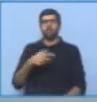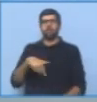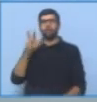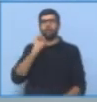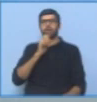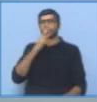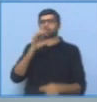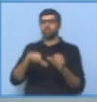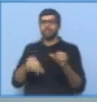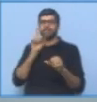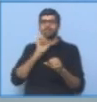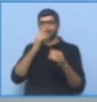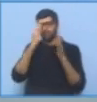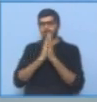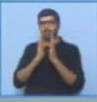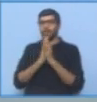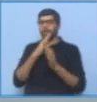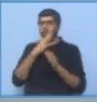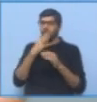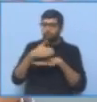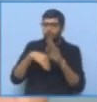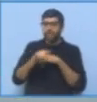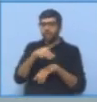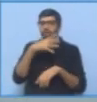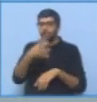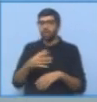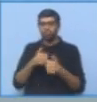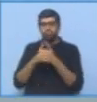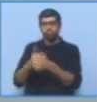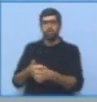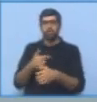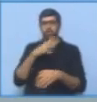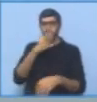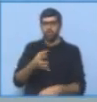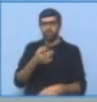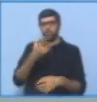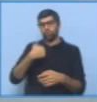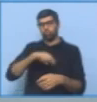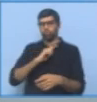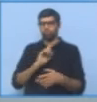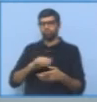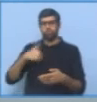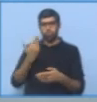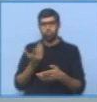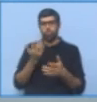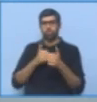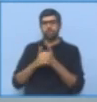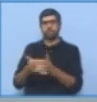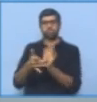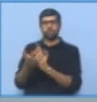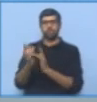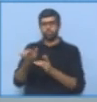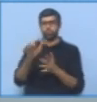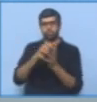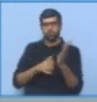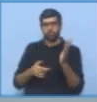aquela expressão de Nossa Senhora, então, fazer o que Ele vos disser. E que se falava e muito bem, é tornar-nos discípulos. Eu, de facto, eu gosto muito deste texto e, para